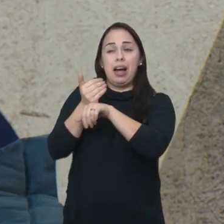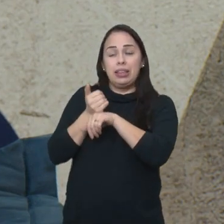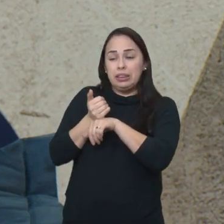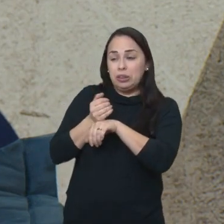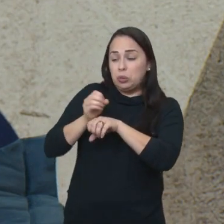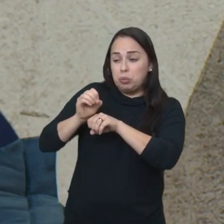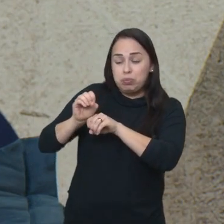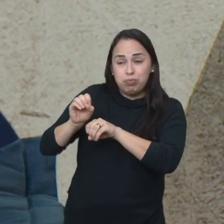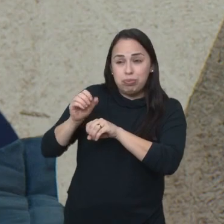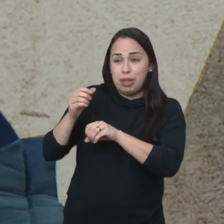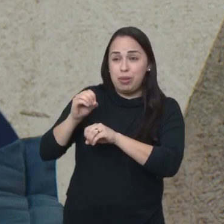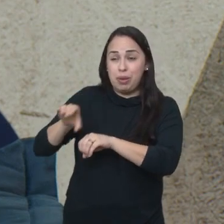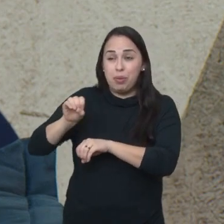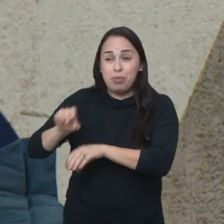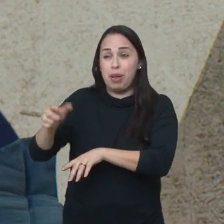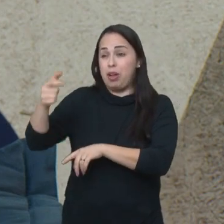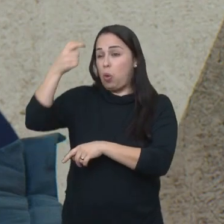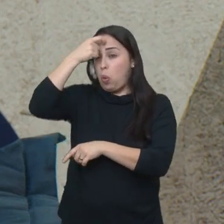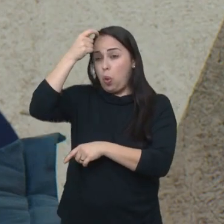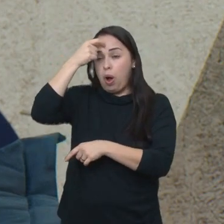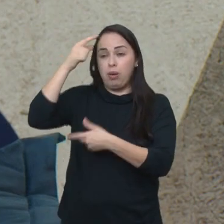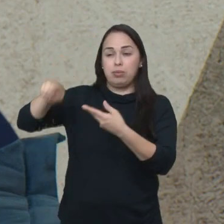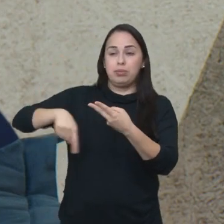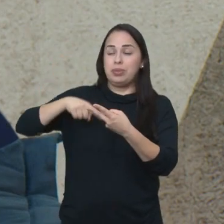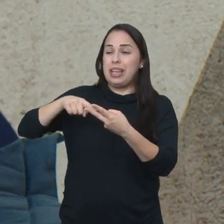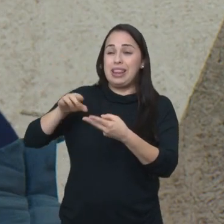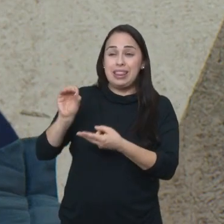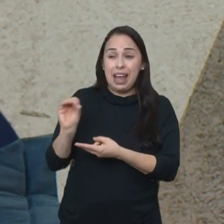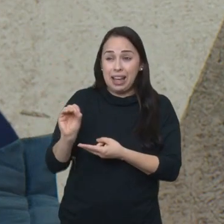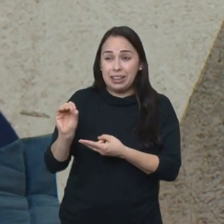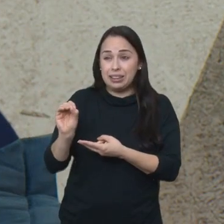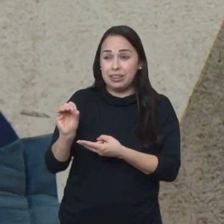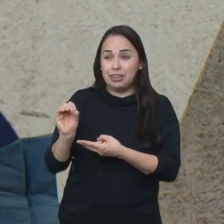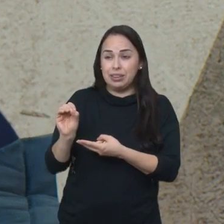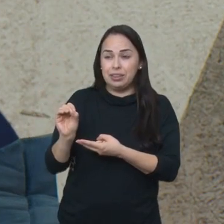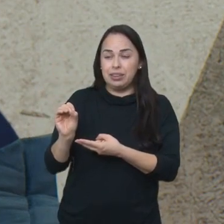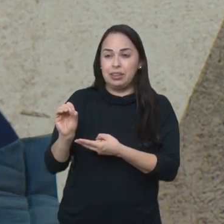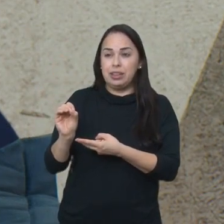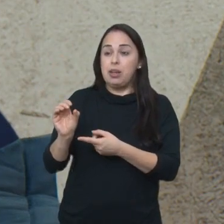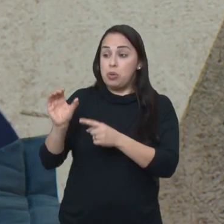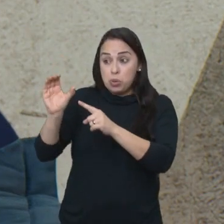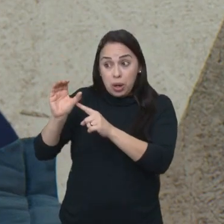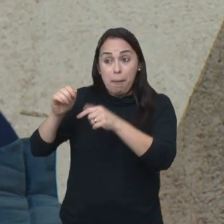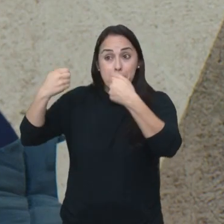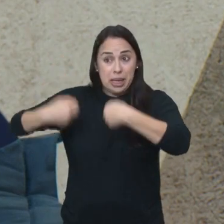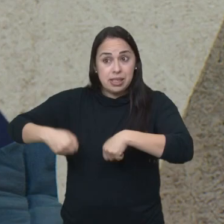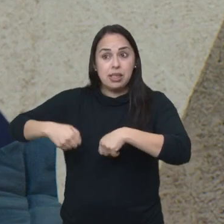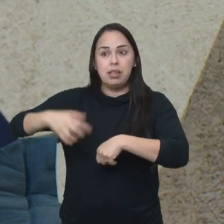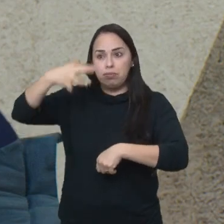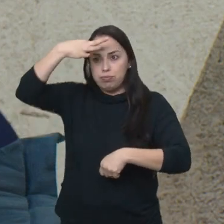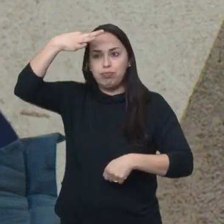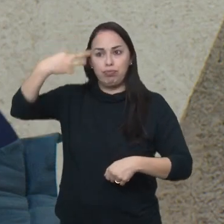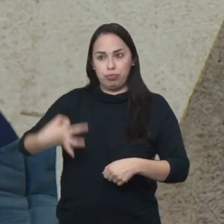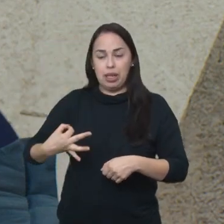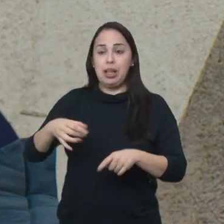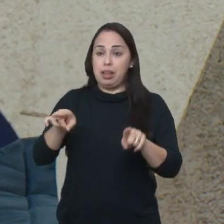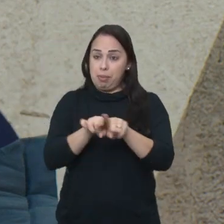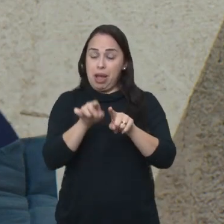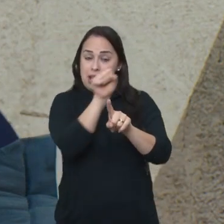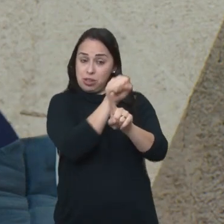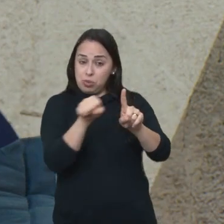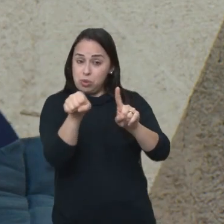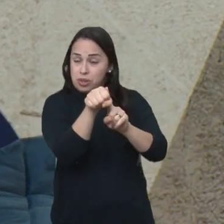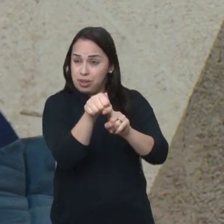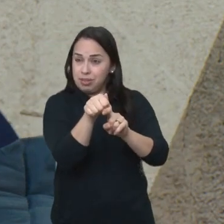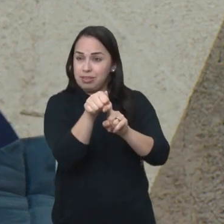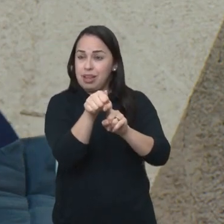minha parte, mas por falta da conscientização, educação que os clientes precisam ter, as pessoas, a